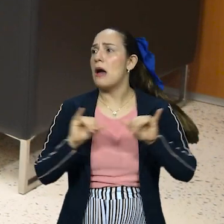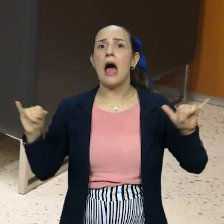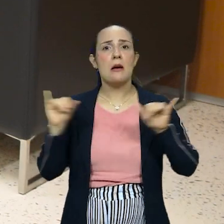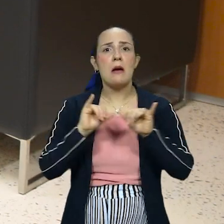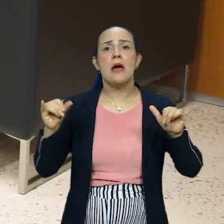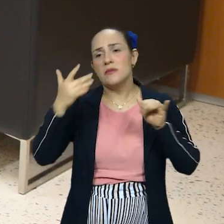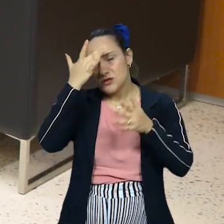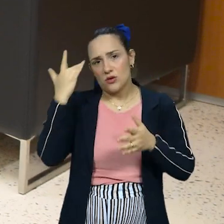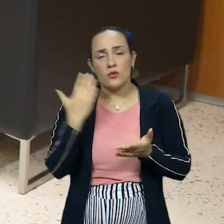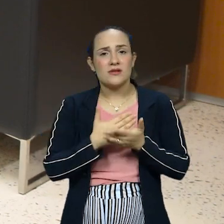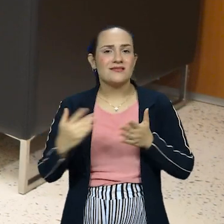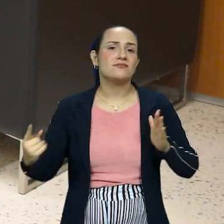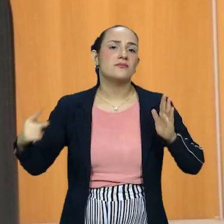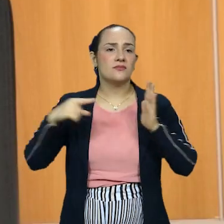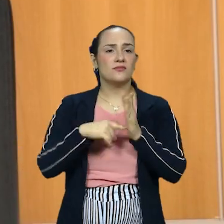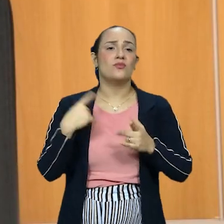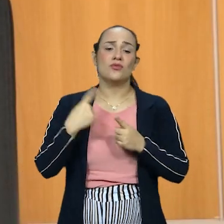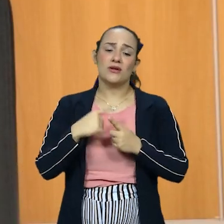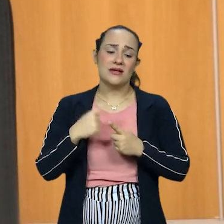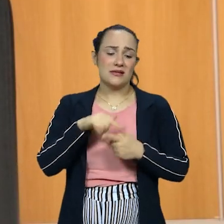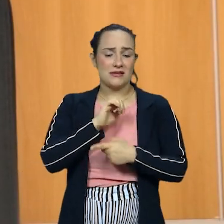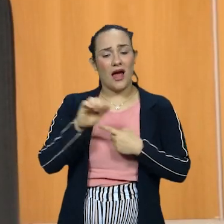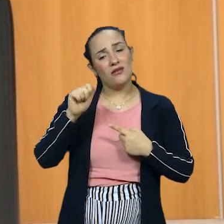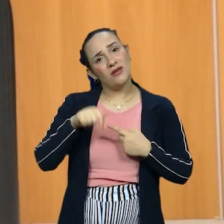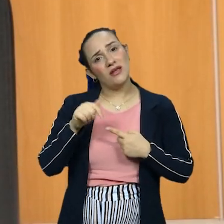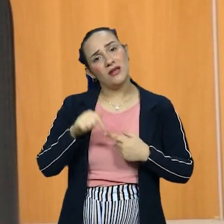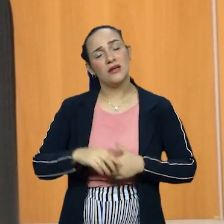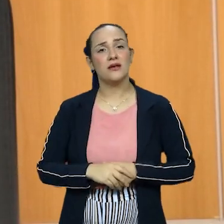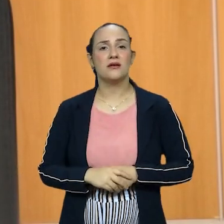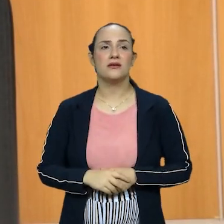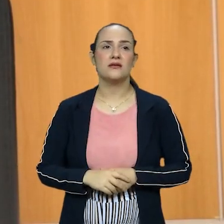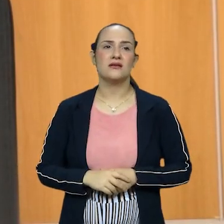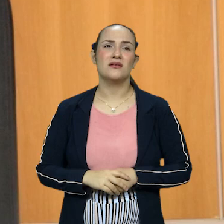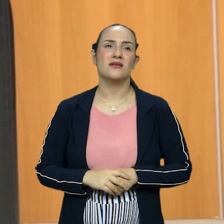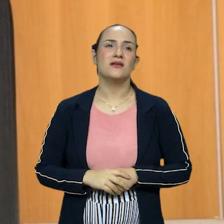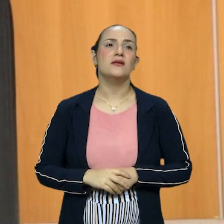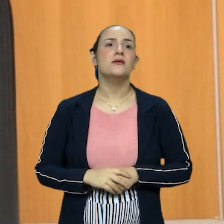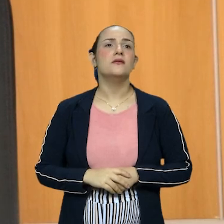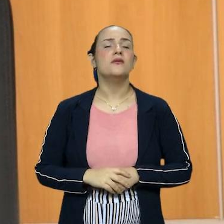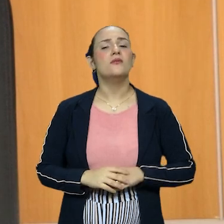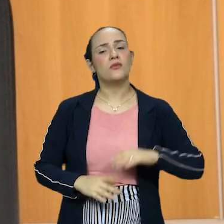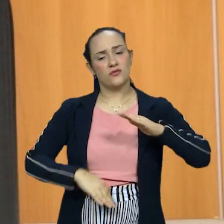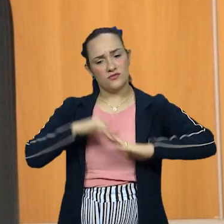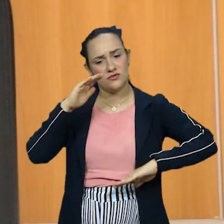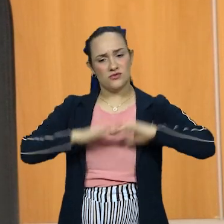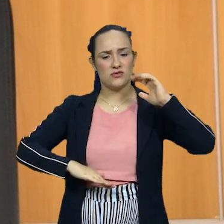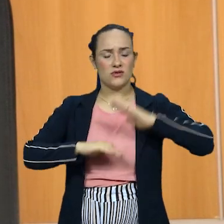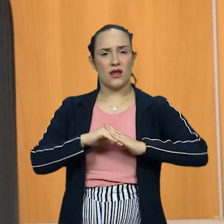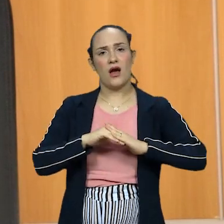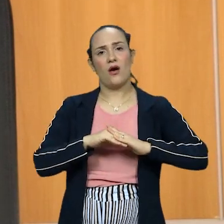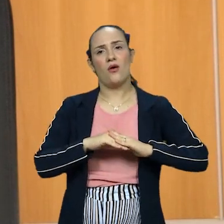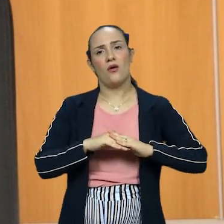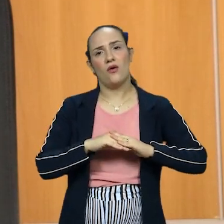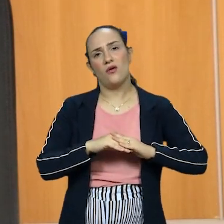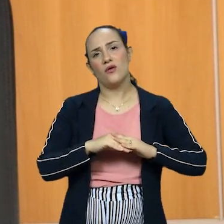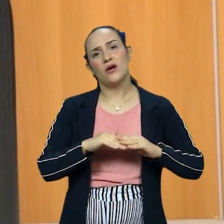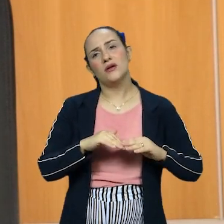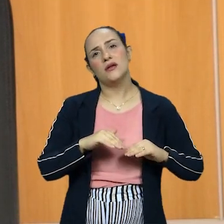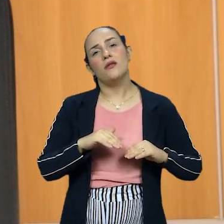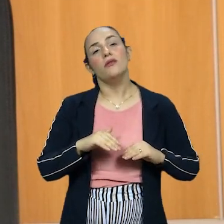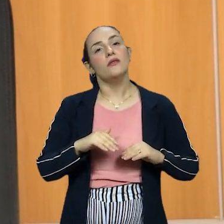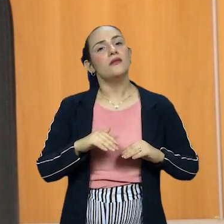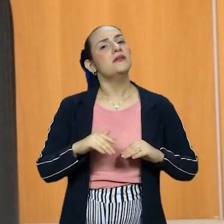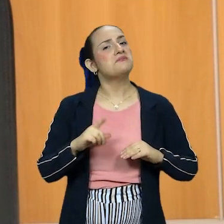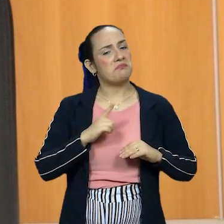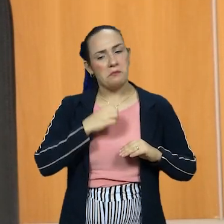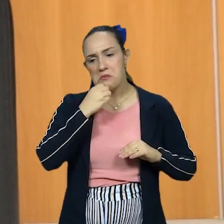campanha de divulgação, porque o nosso Estado também, a imprensa é bem atuante, né? A imprensa nossa é